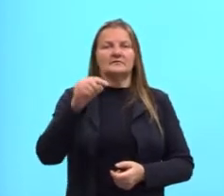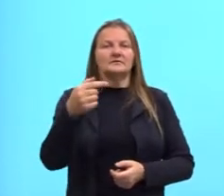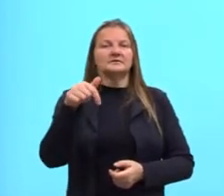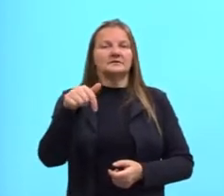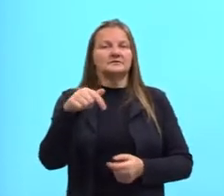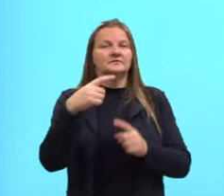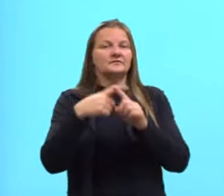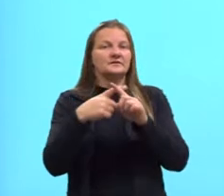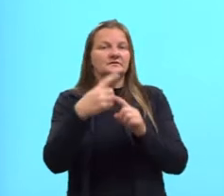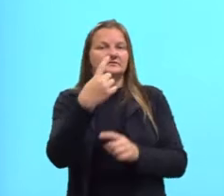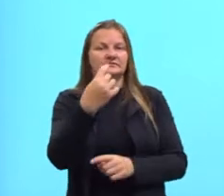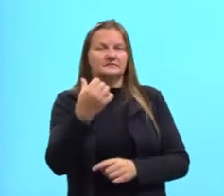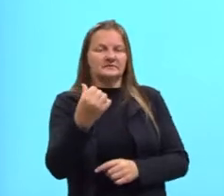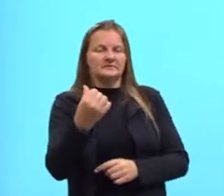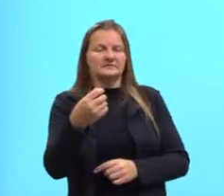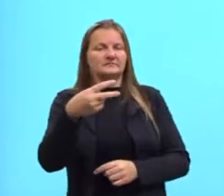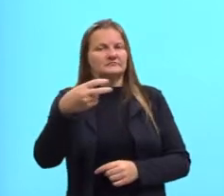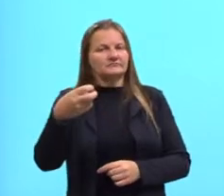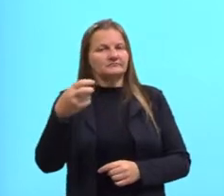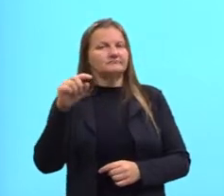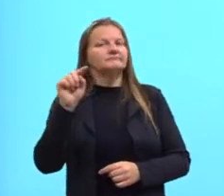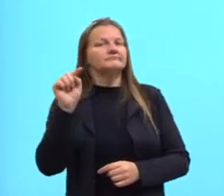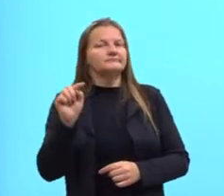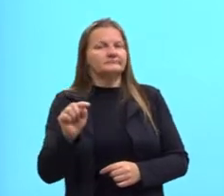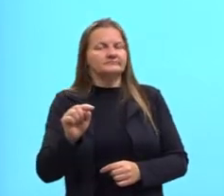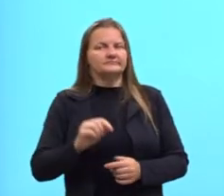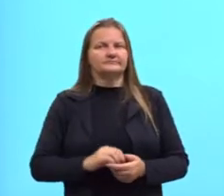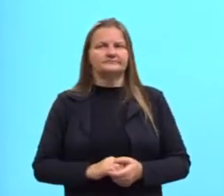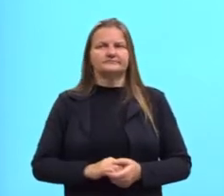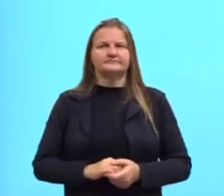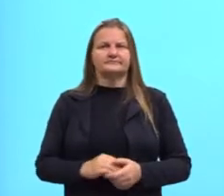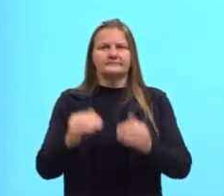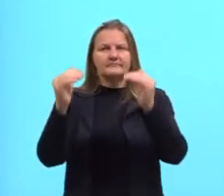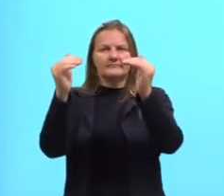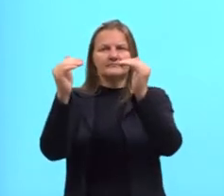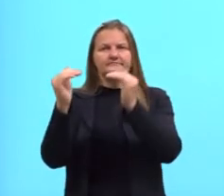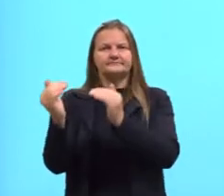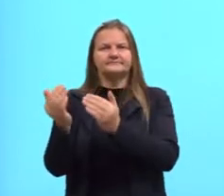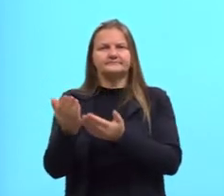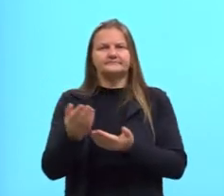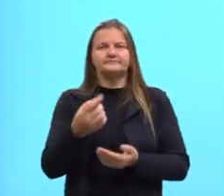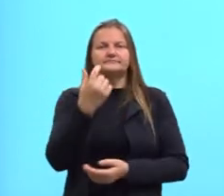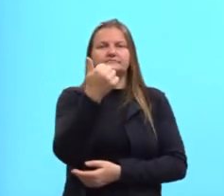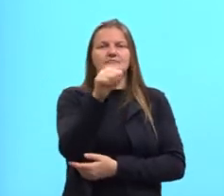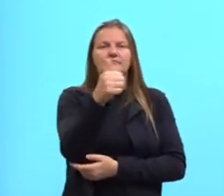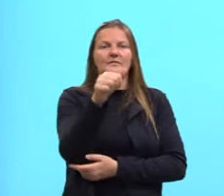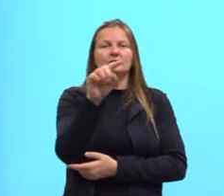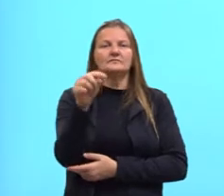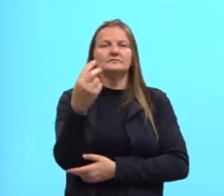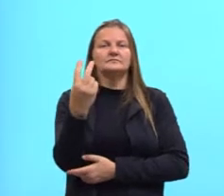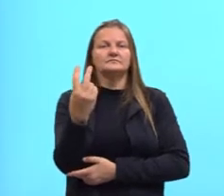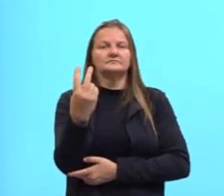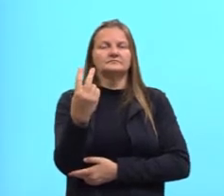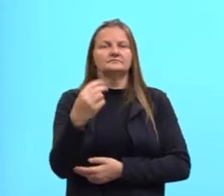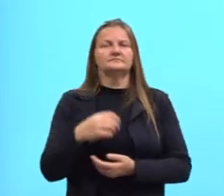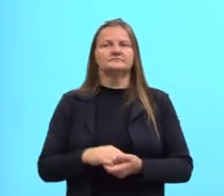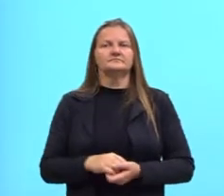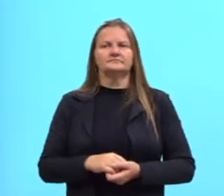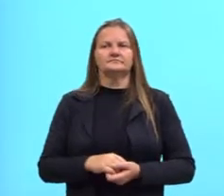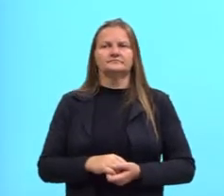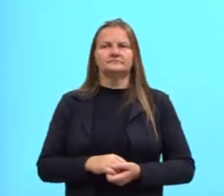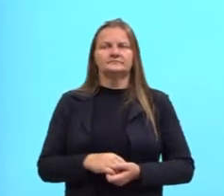0,7 vezes 16 é isso aqui resulta em 11,2 tá